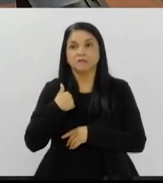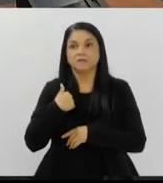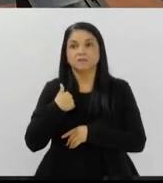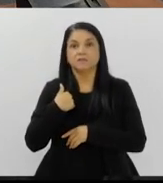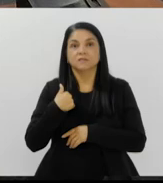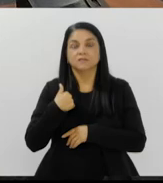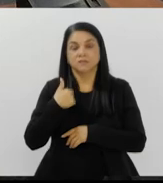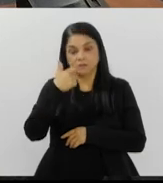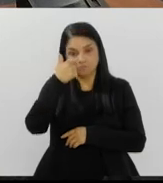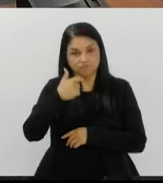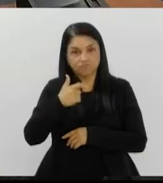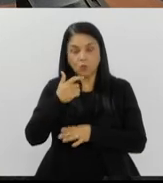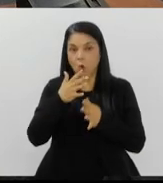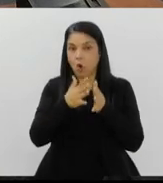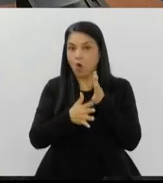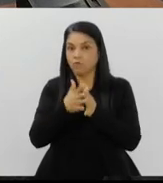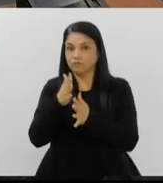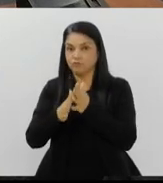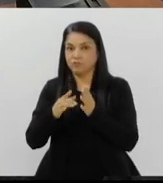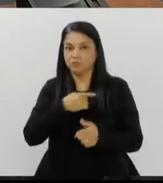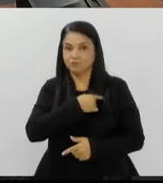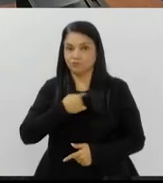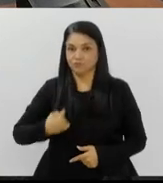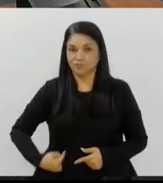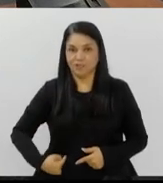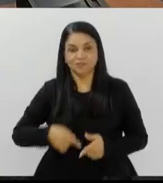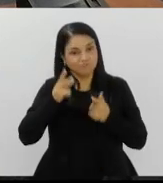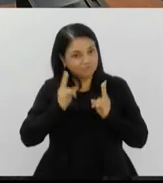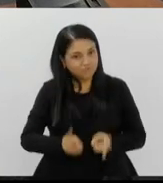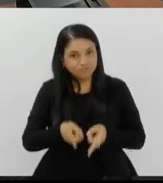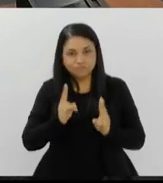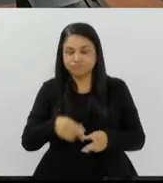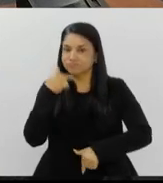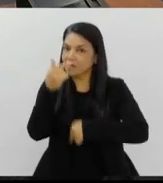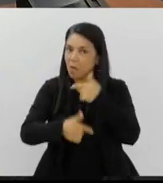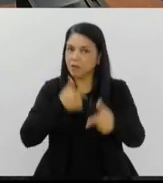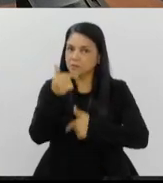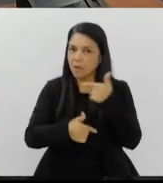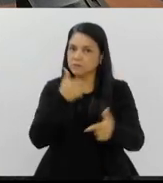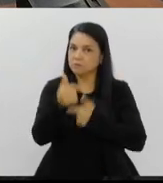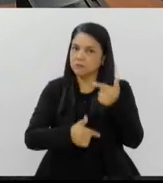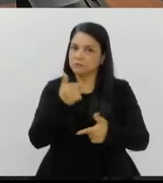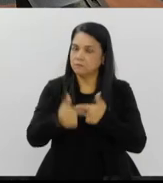até confundida com chinês, que só trabalha, trabalha e trabalha.